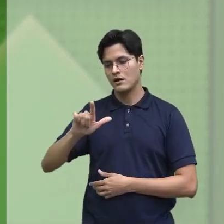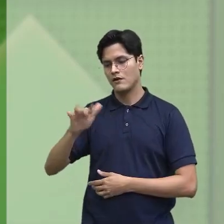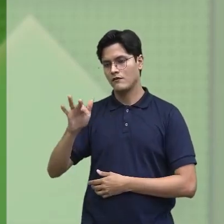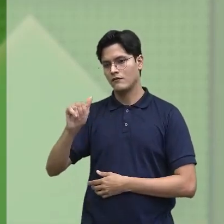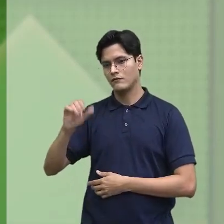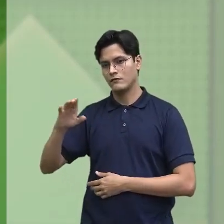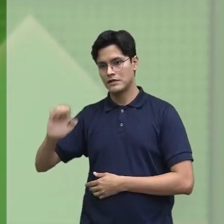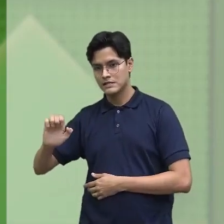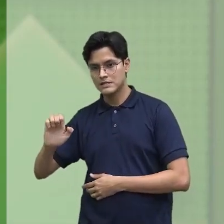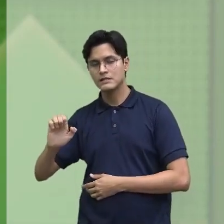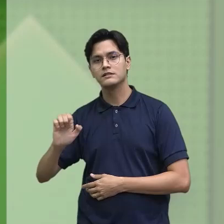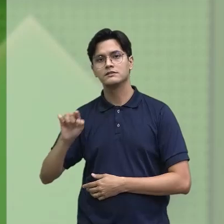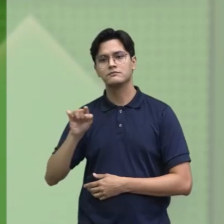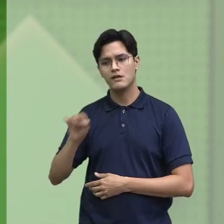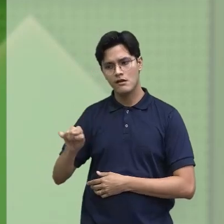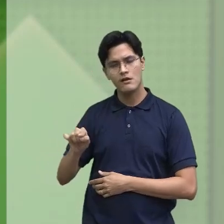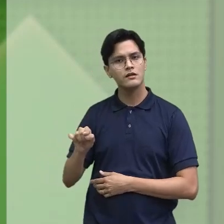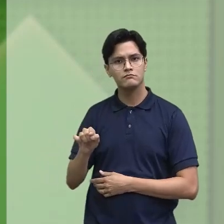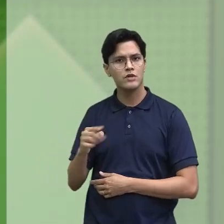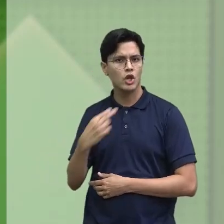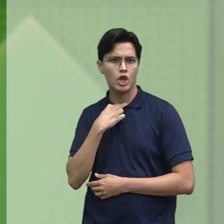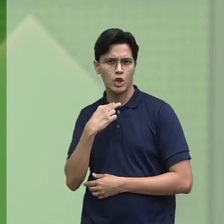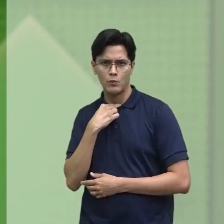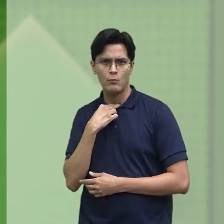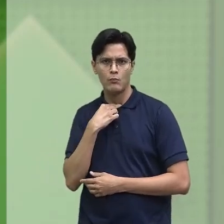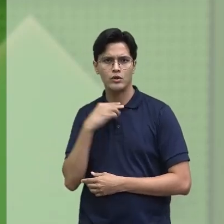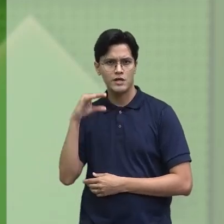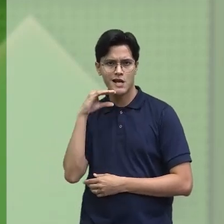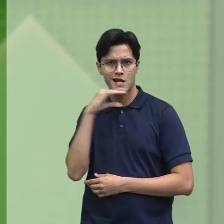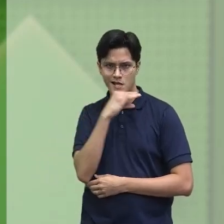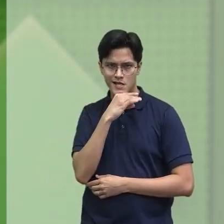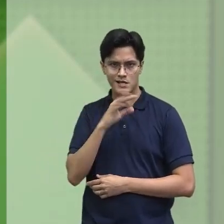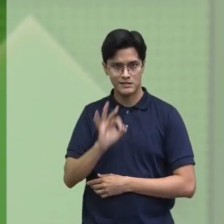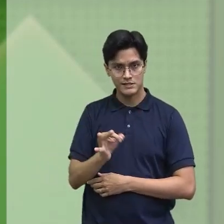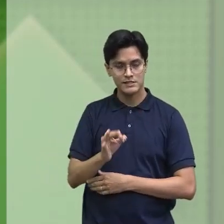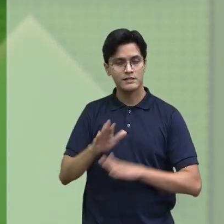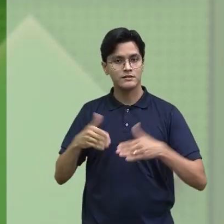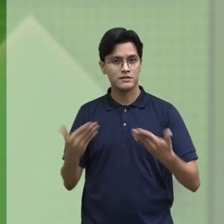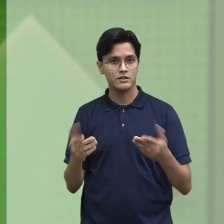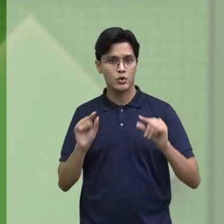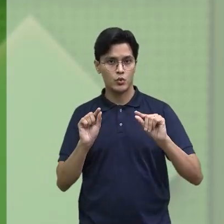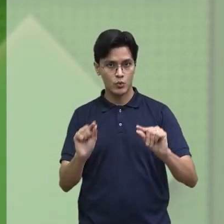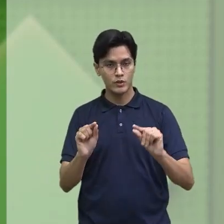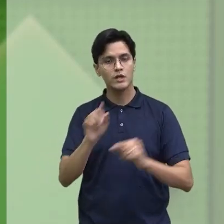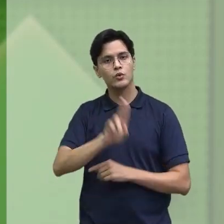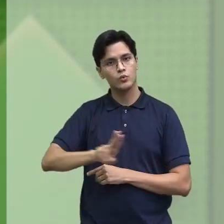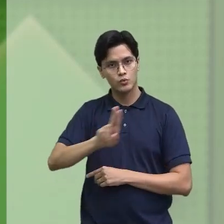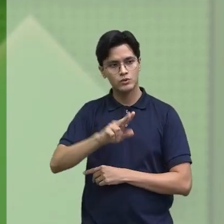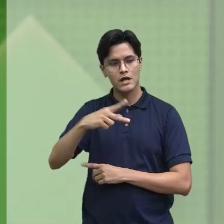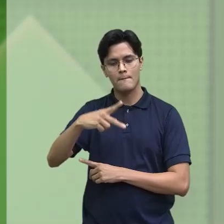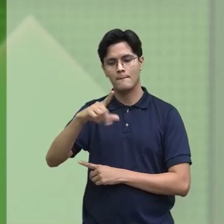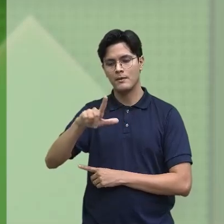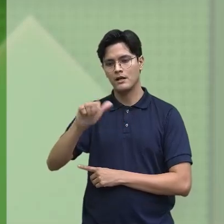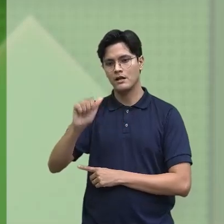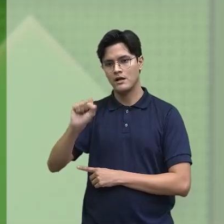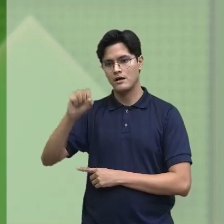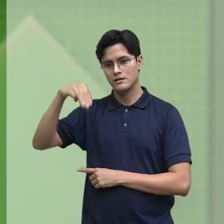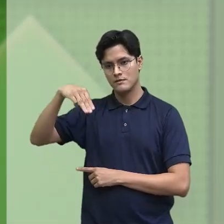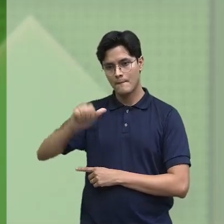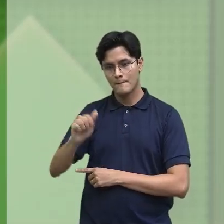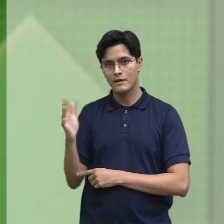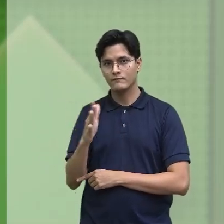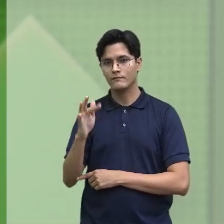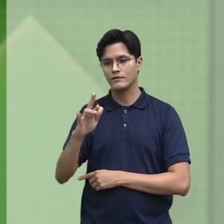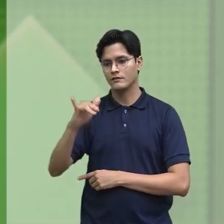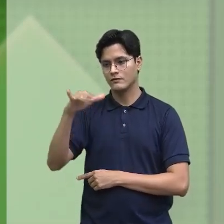processo de aquecimento ou de muito resfriamento, né? Uma opção é esse plasma frio para preservar ali a